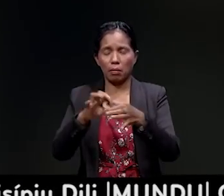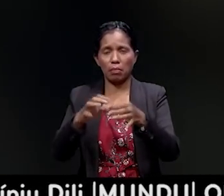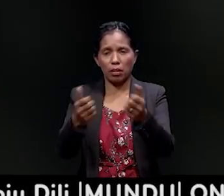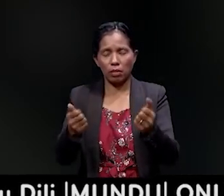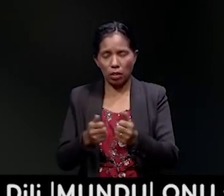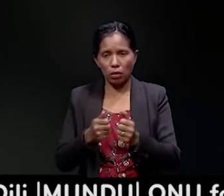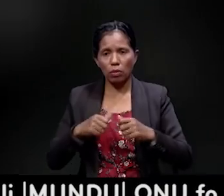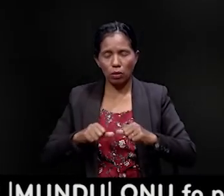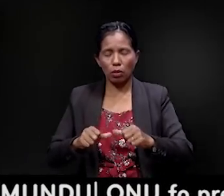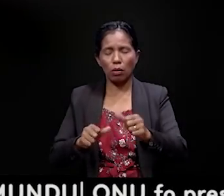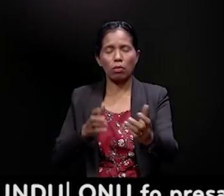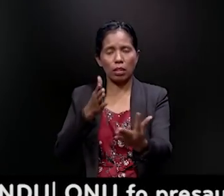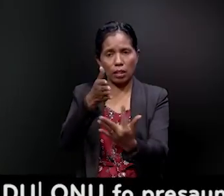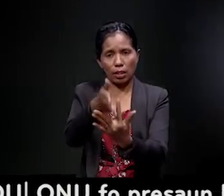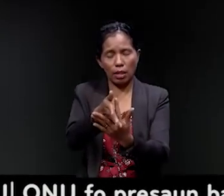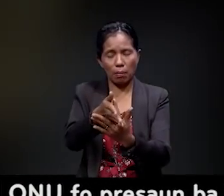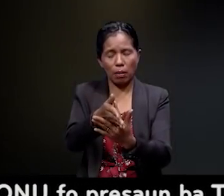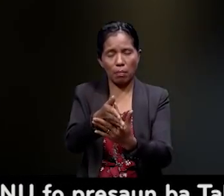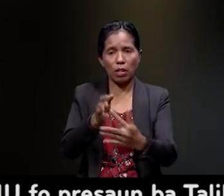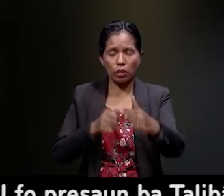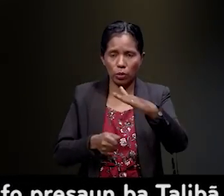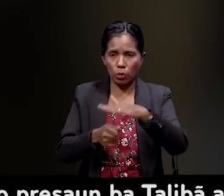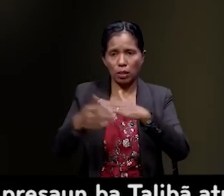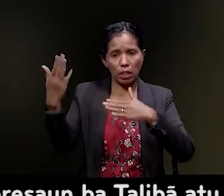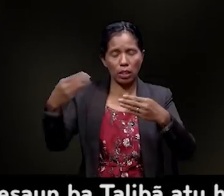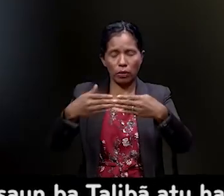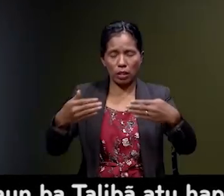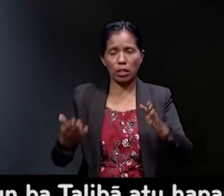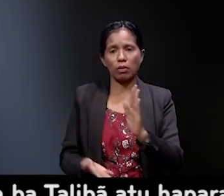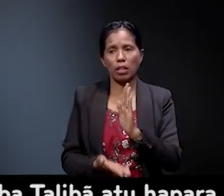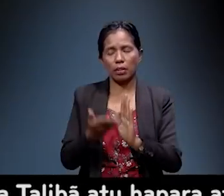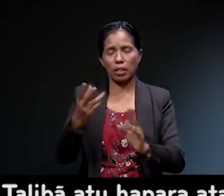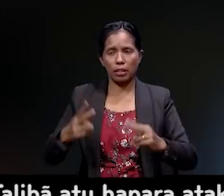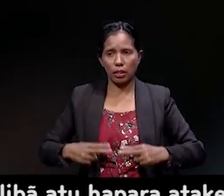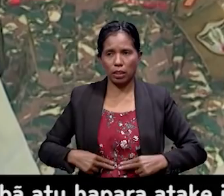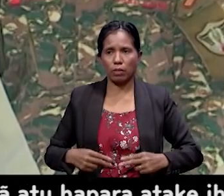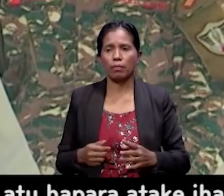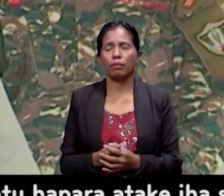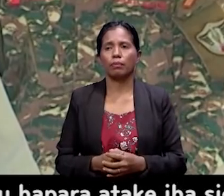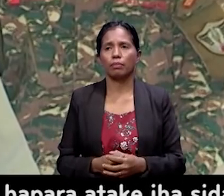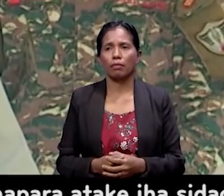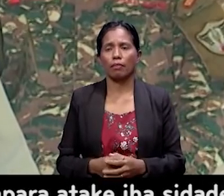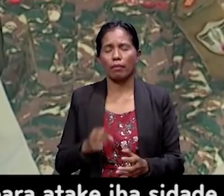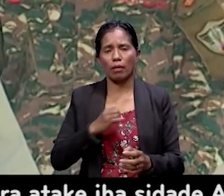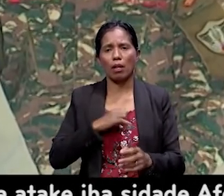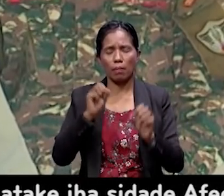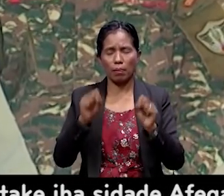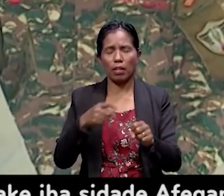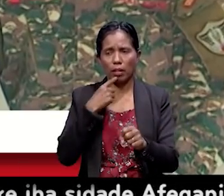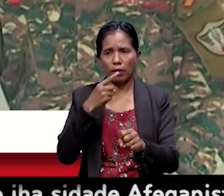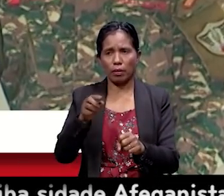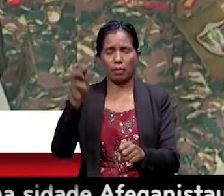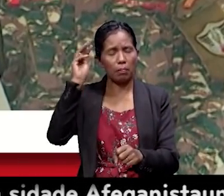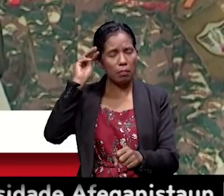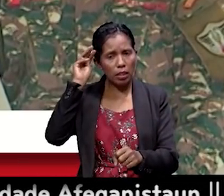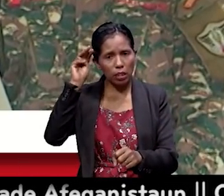continua tamassa ilegal ba Indonesia ho de haza assinto. Ilegal, lilo arte marciais. A beleza é que o Ministério